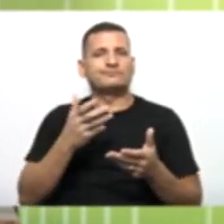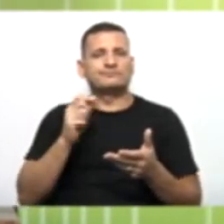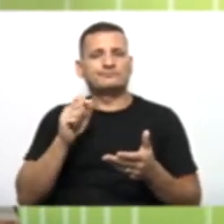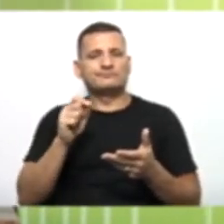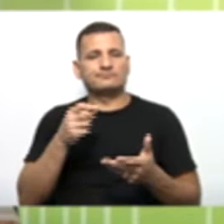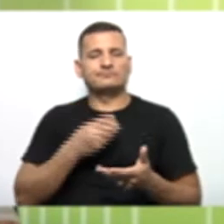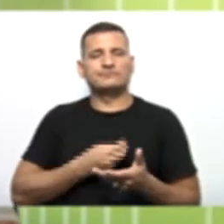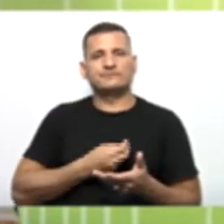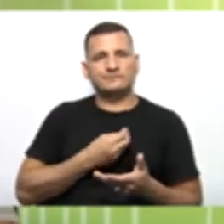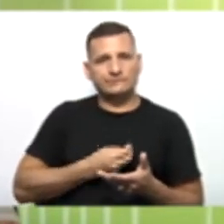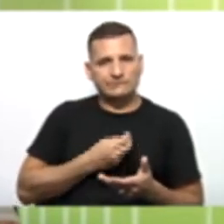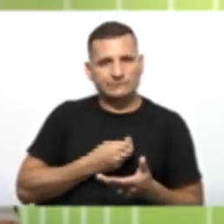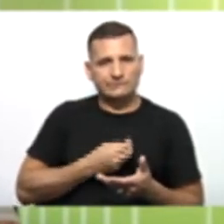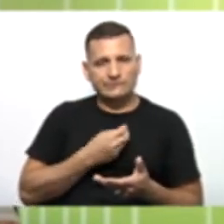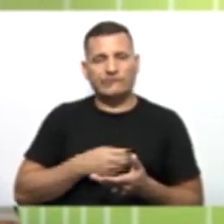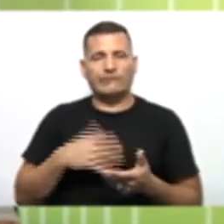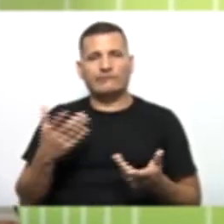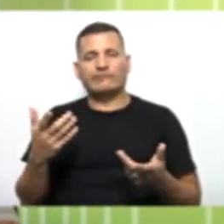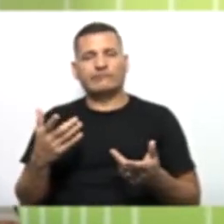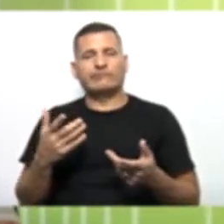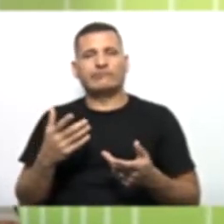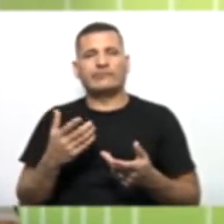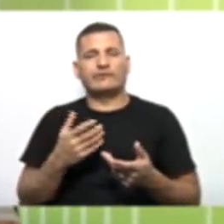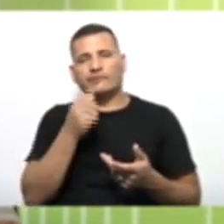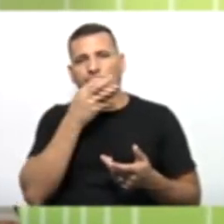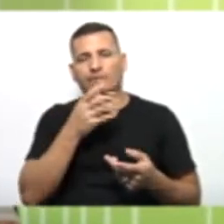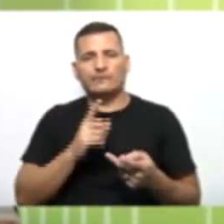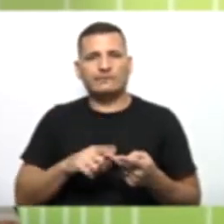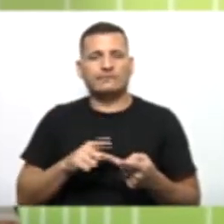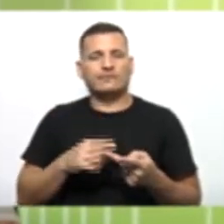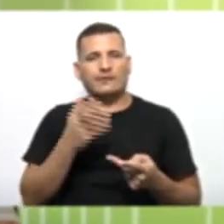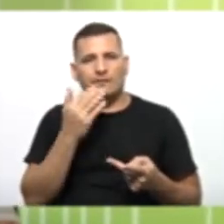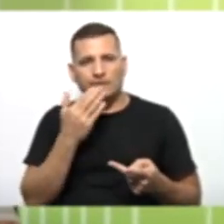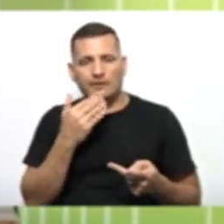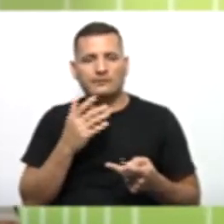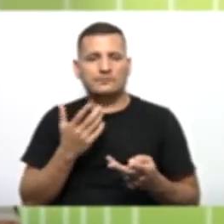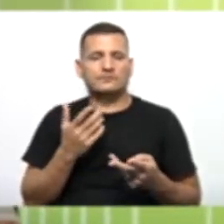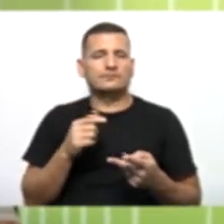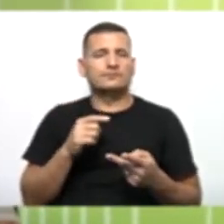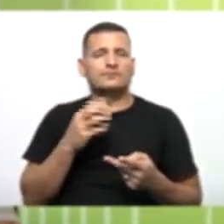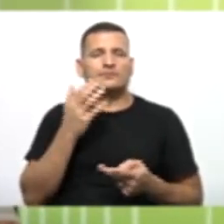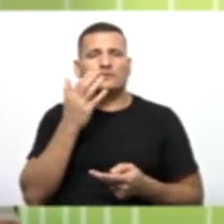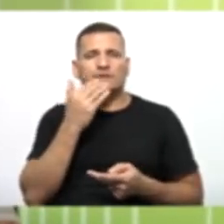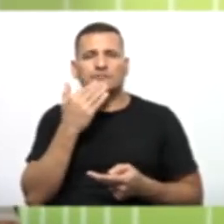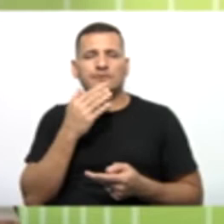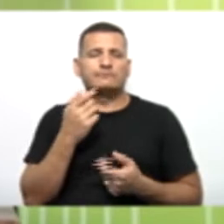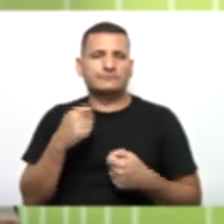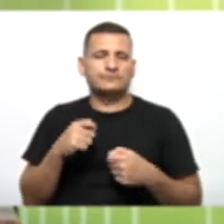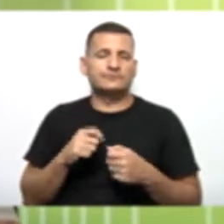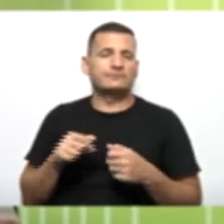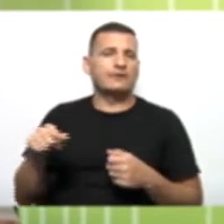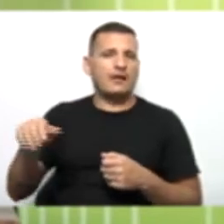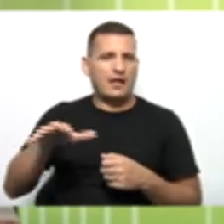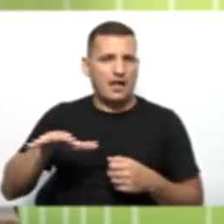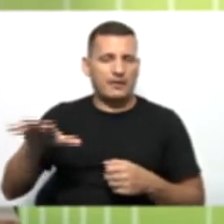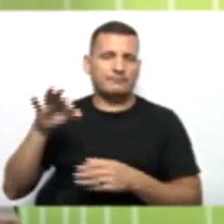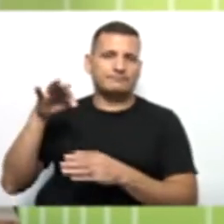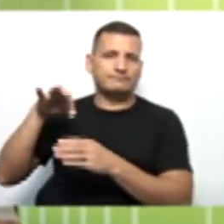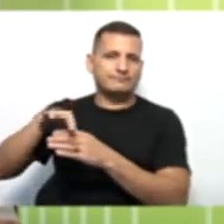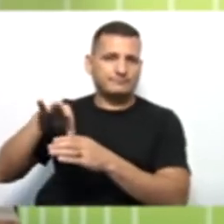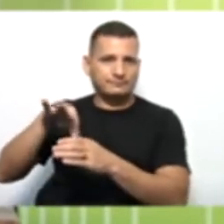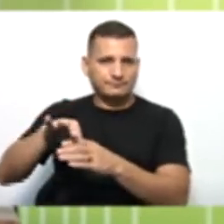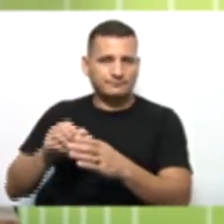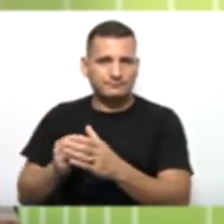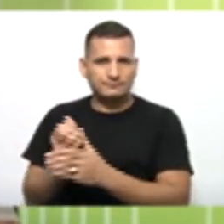vida digna, para isso nós precisamos de alimentos. Esses alimentos precisam ser plantados em alguma área,